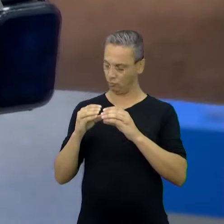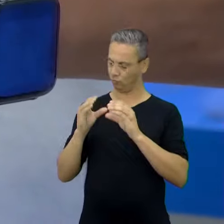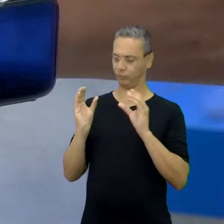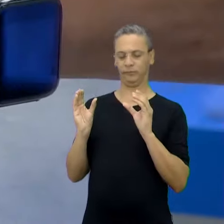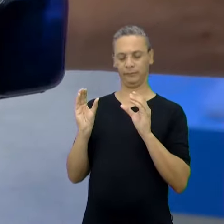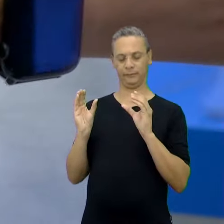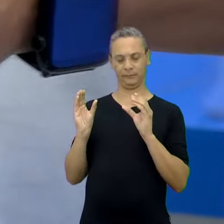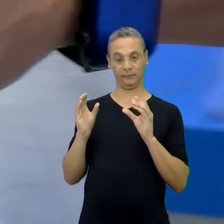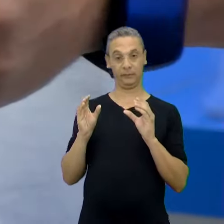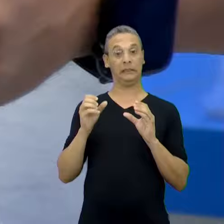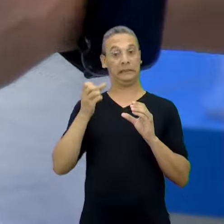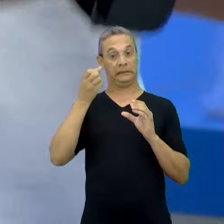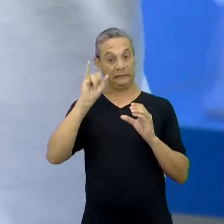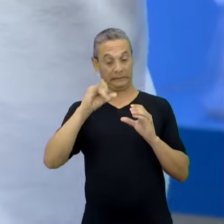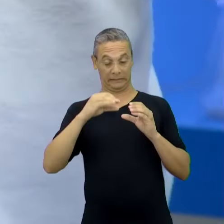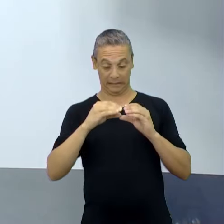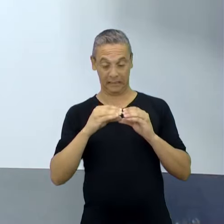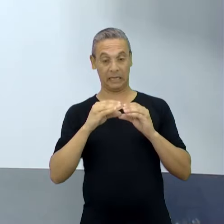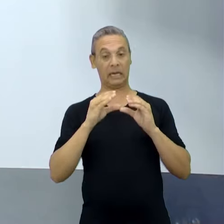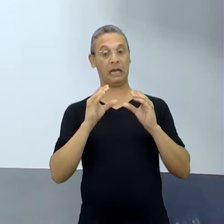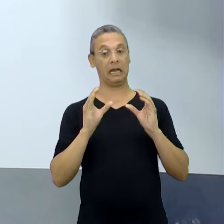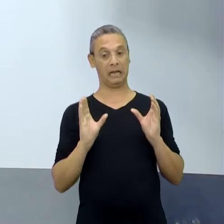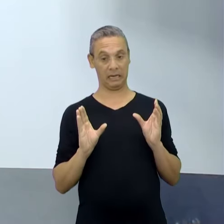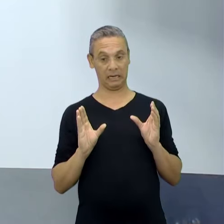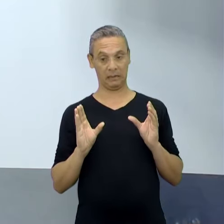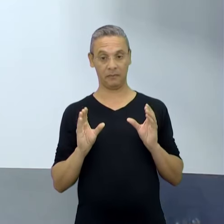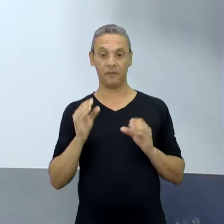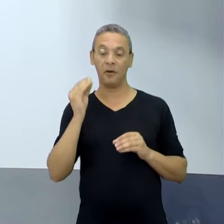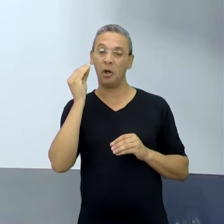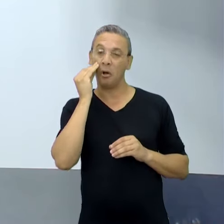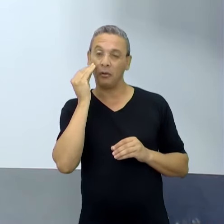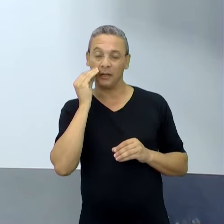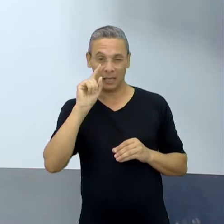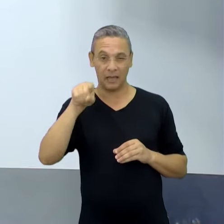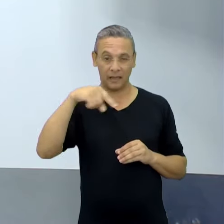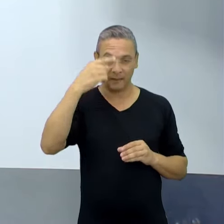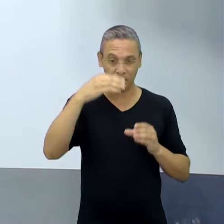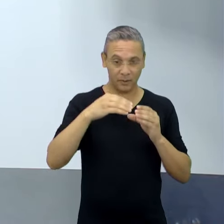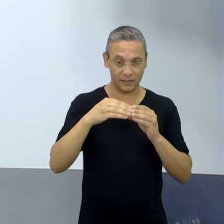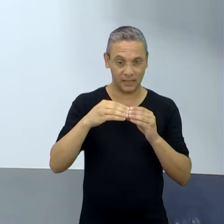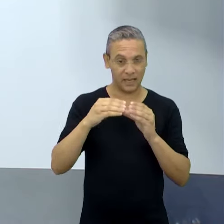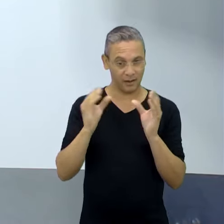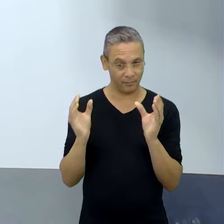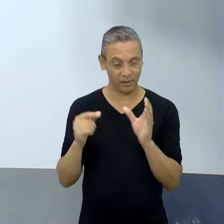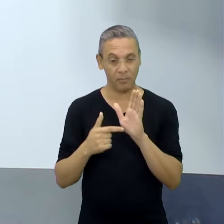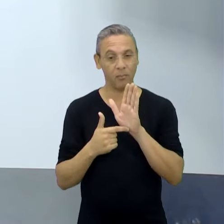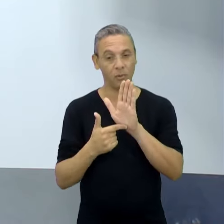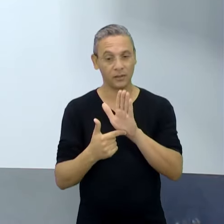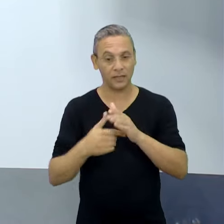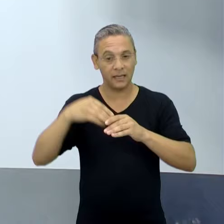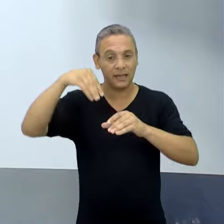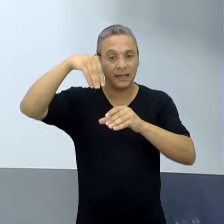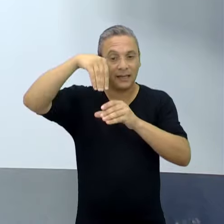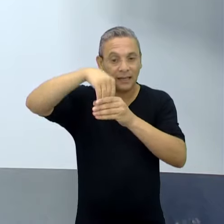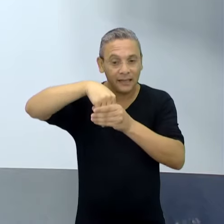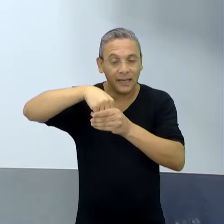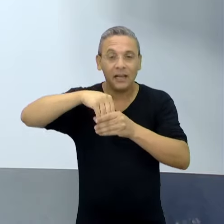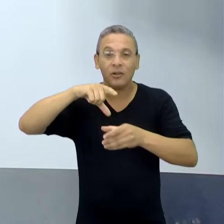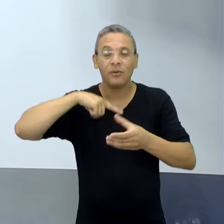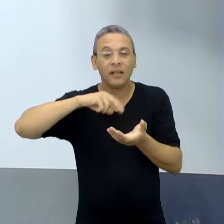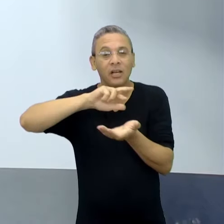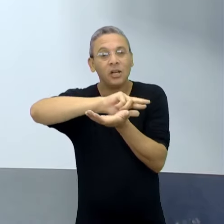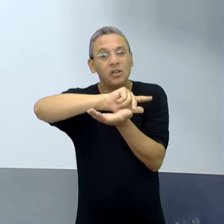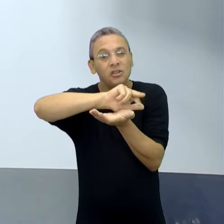estou falando que se você abrir, vou até ver se eu consigo trazer uma com essa parte destacada. Você vai ver que aqui tem vários